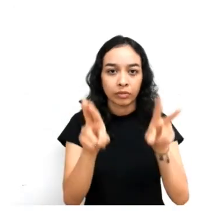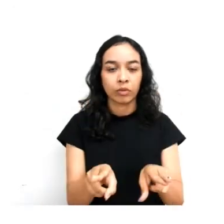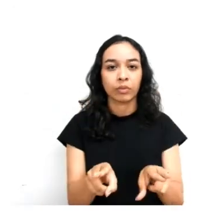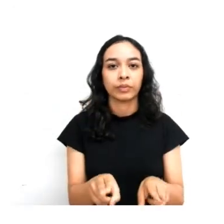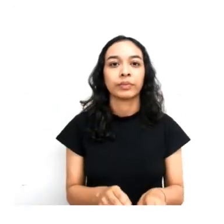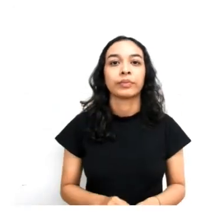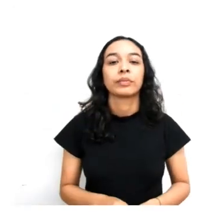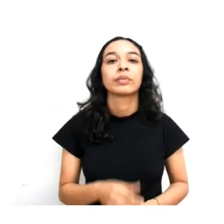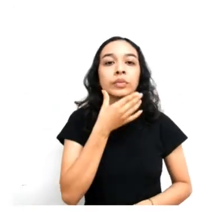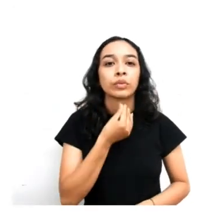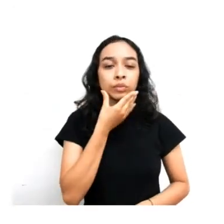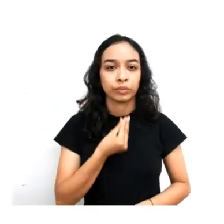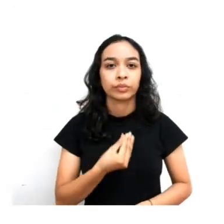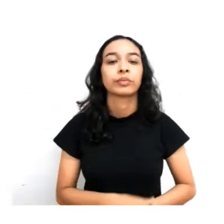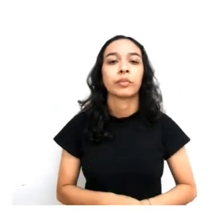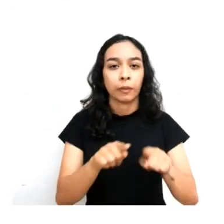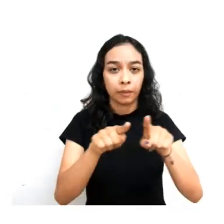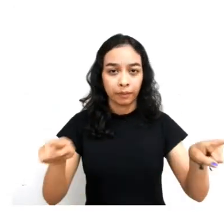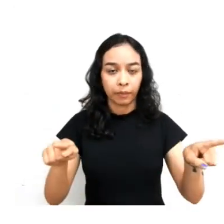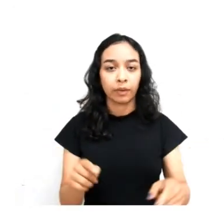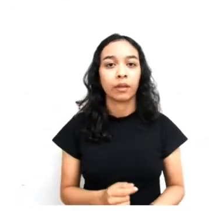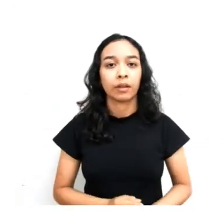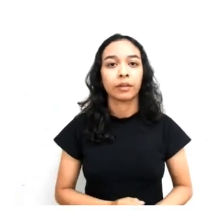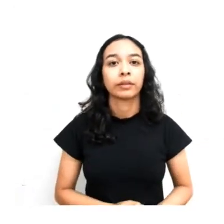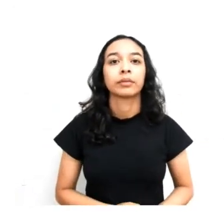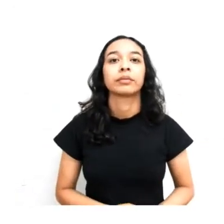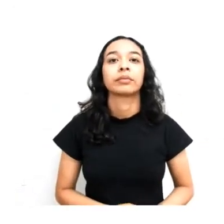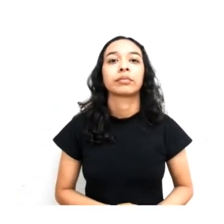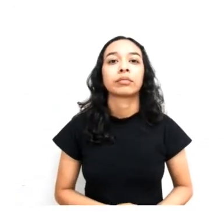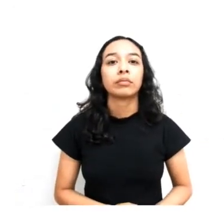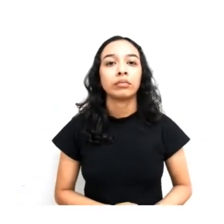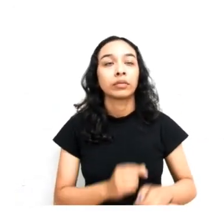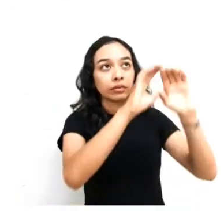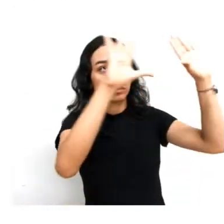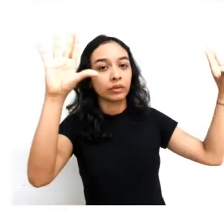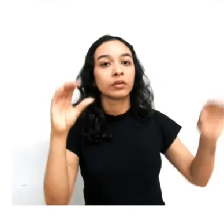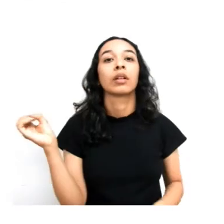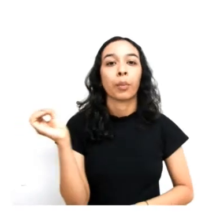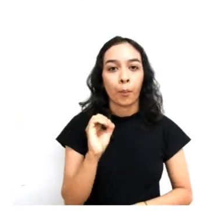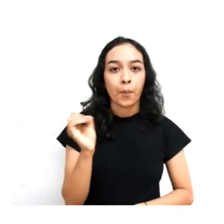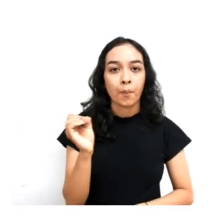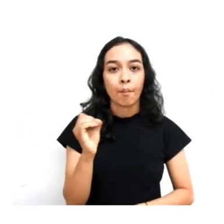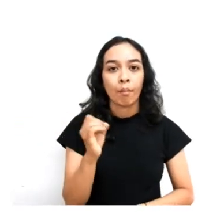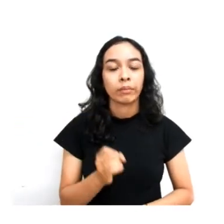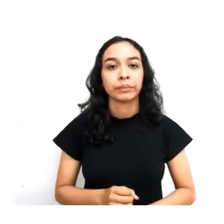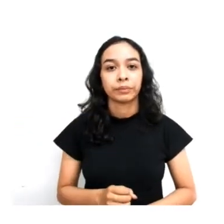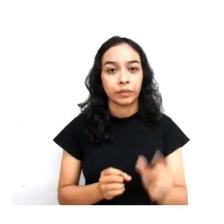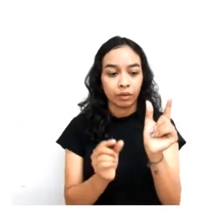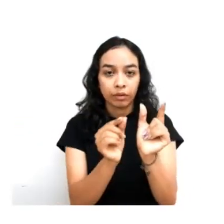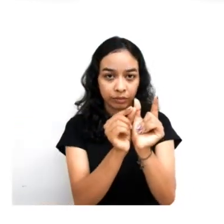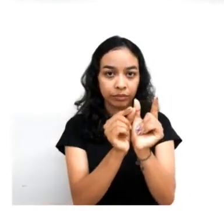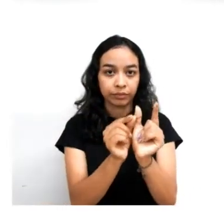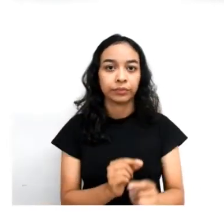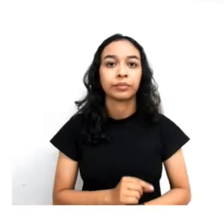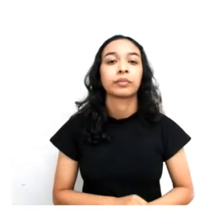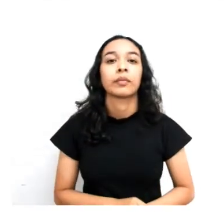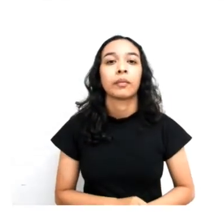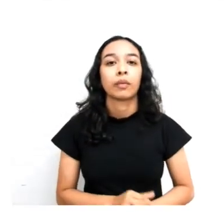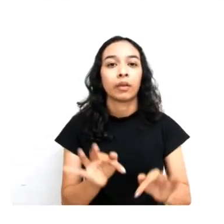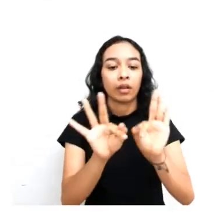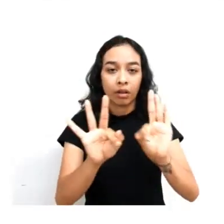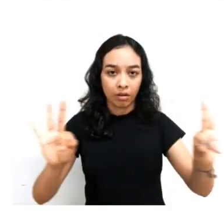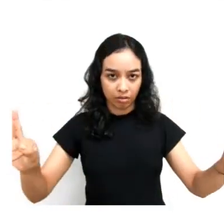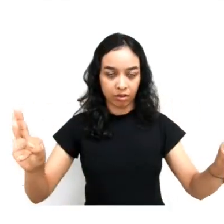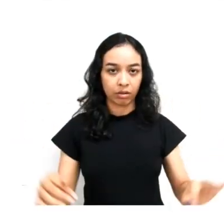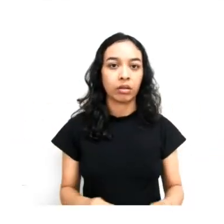acaso, tem a mesma desinência do masculino, mas nesse caso aqui, Cailo é